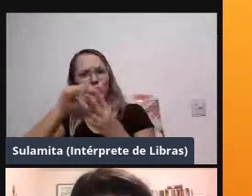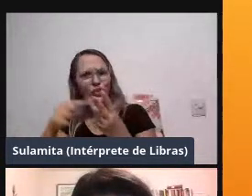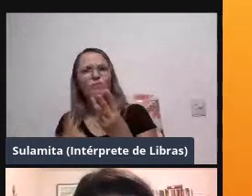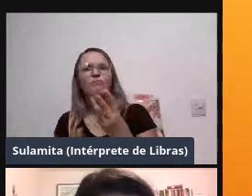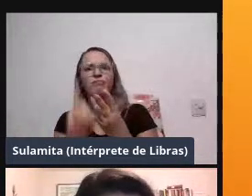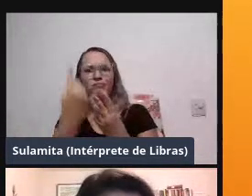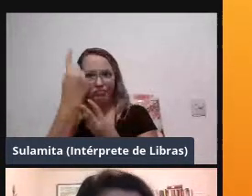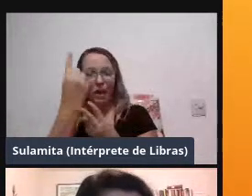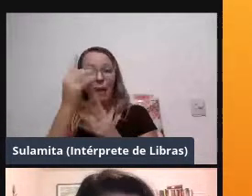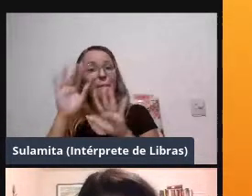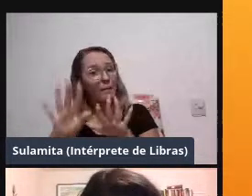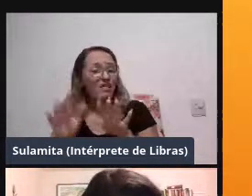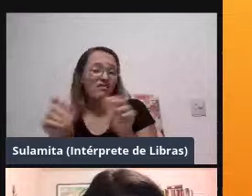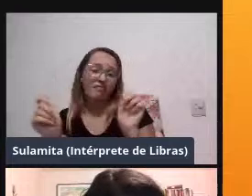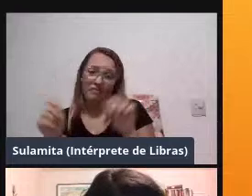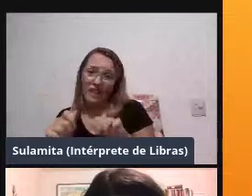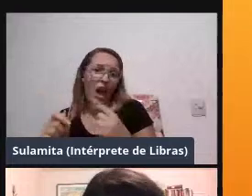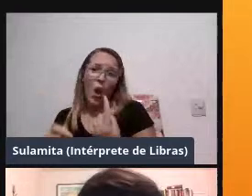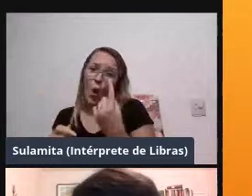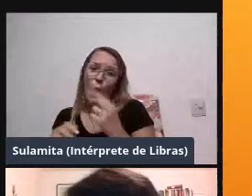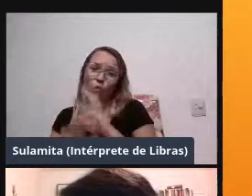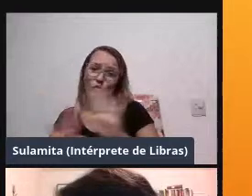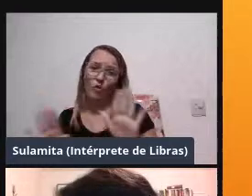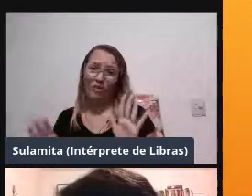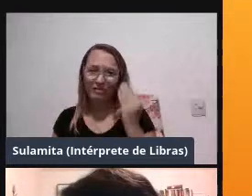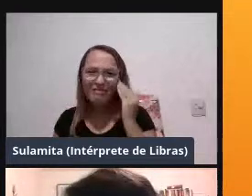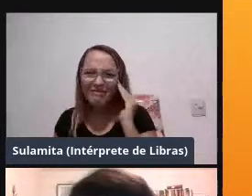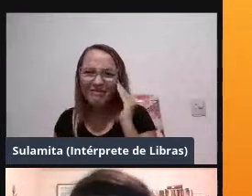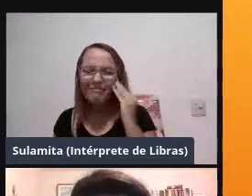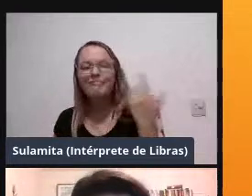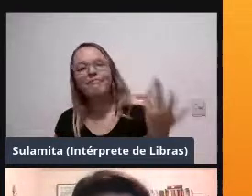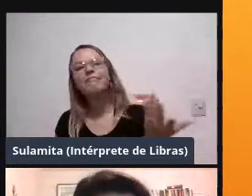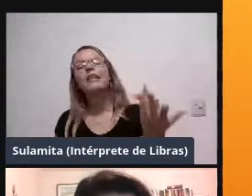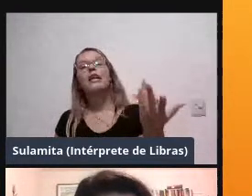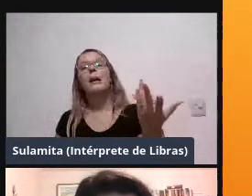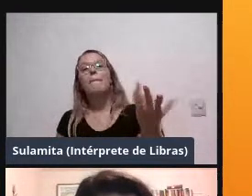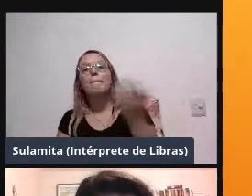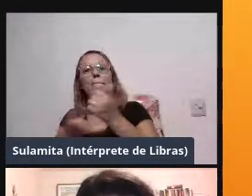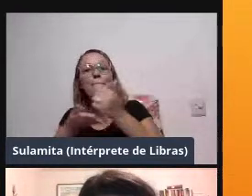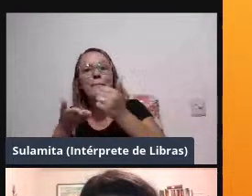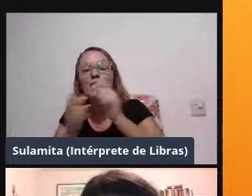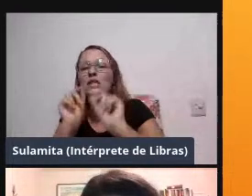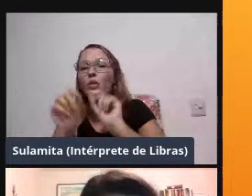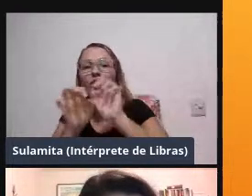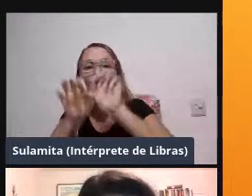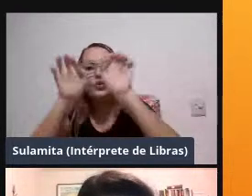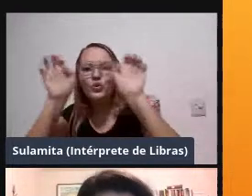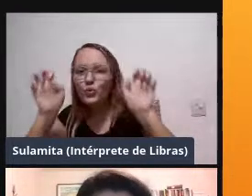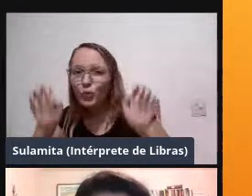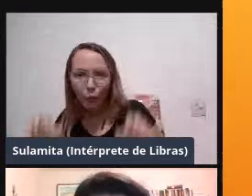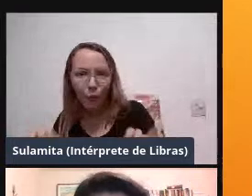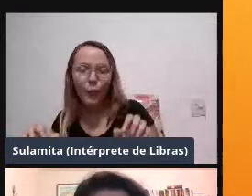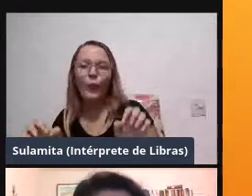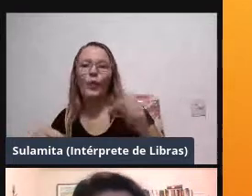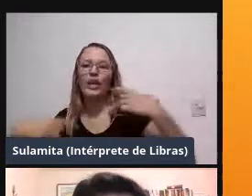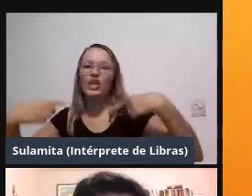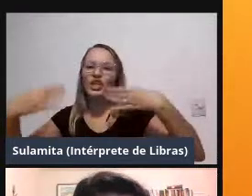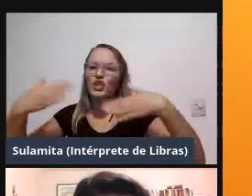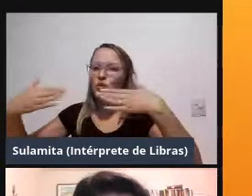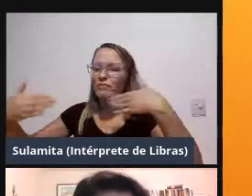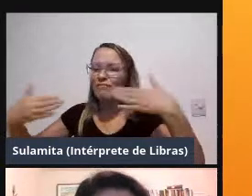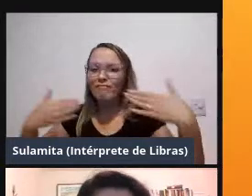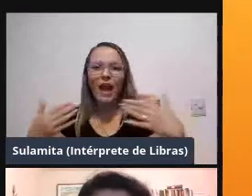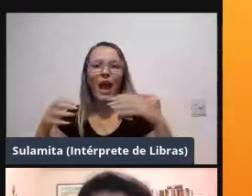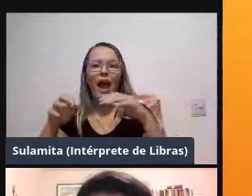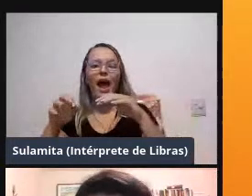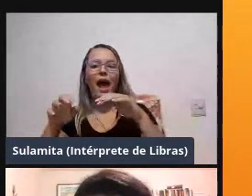base, né, de tudo, como estrutura, né, para usar lá a discussão do racismo estrutural, é o mito da democracia